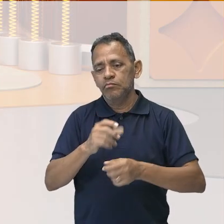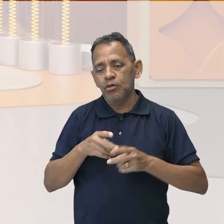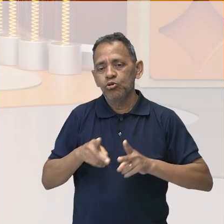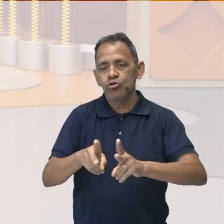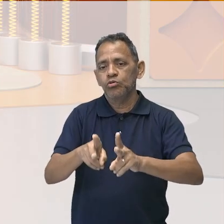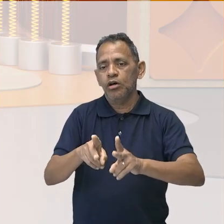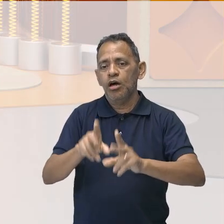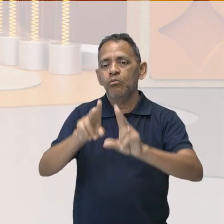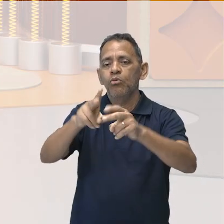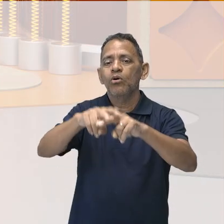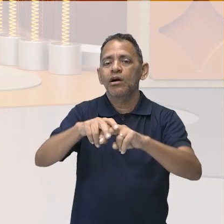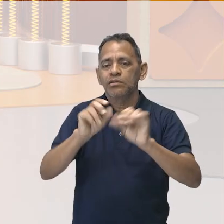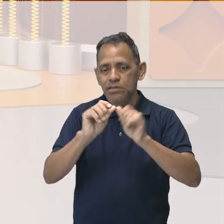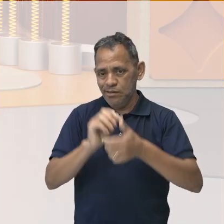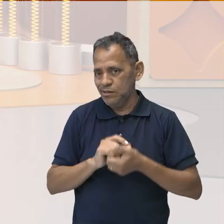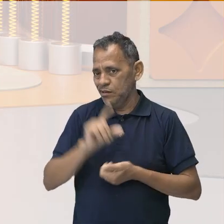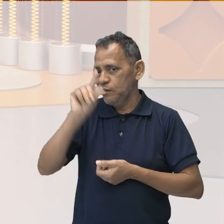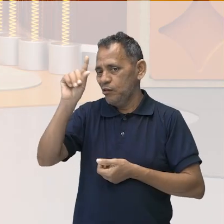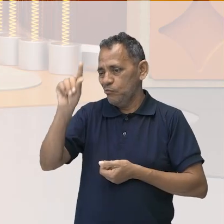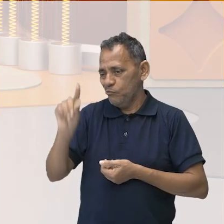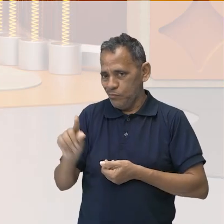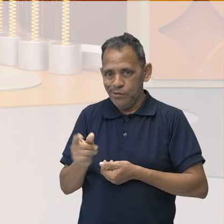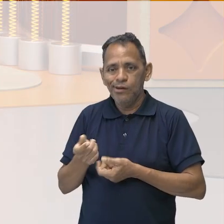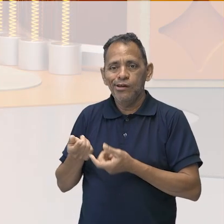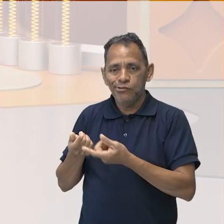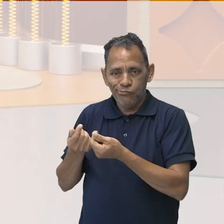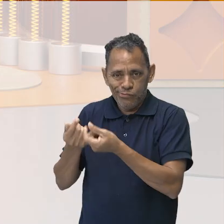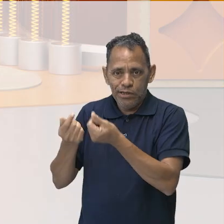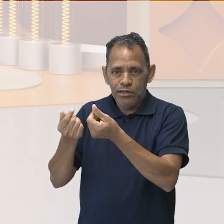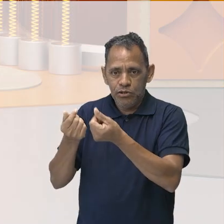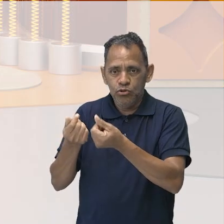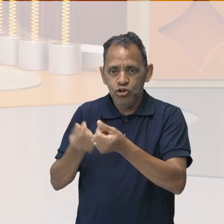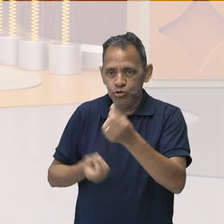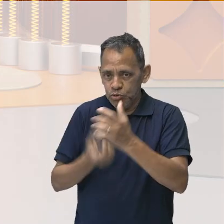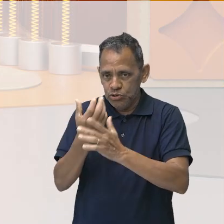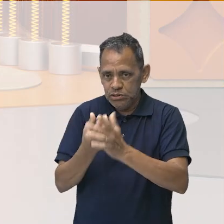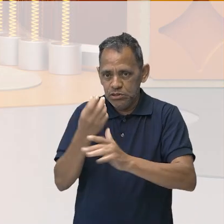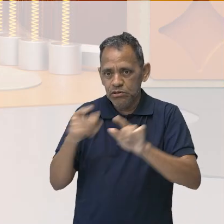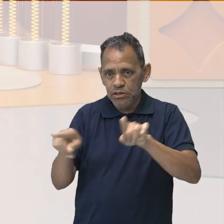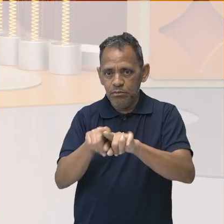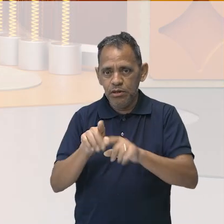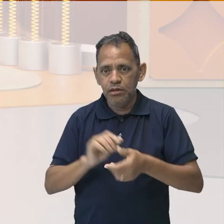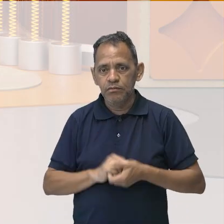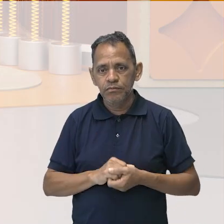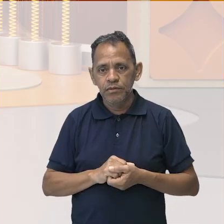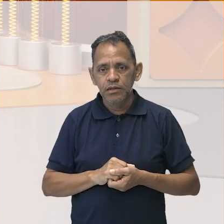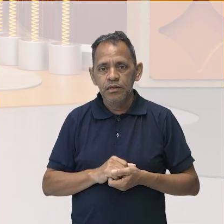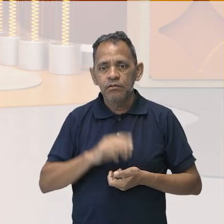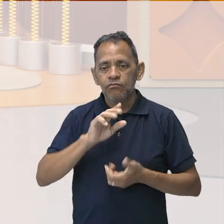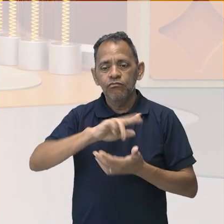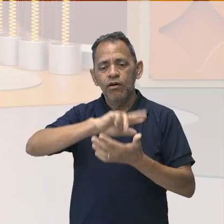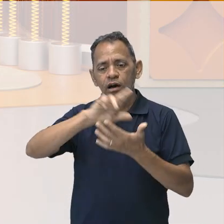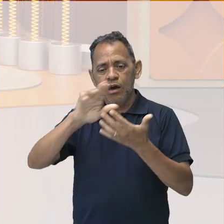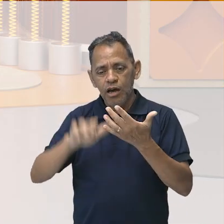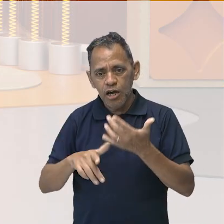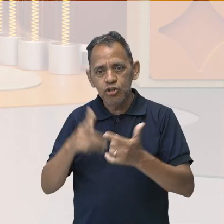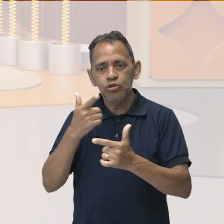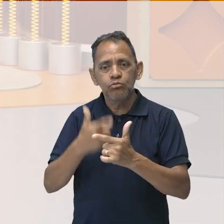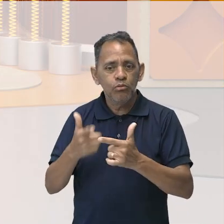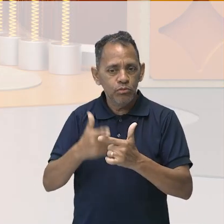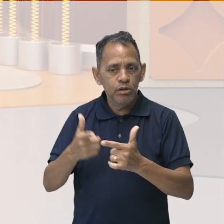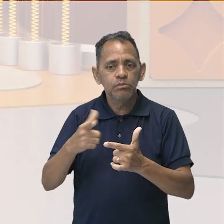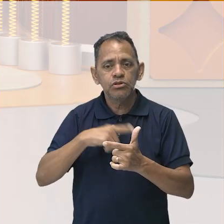aos baixos lucros, porque ele acaba mantendo, né, ali diversas situações para